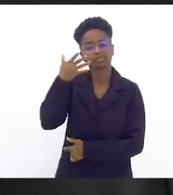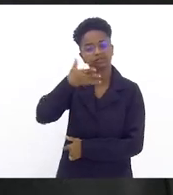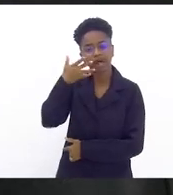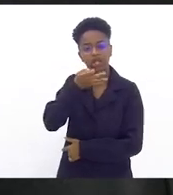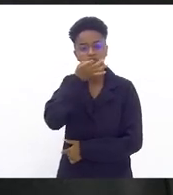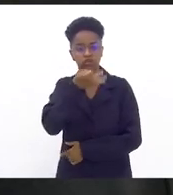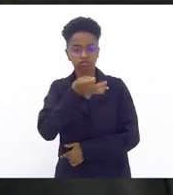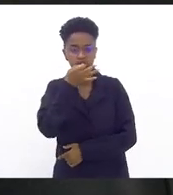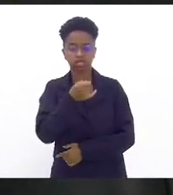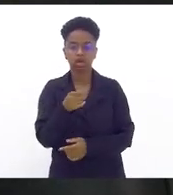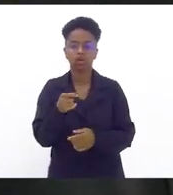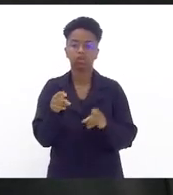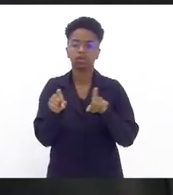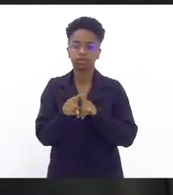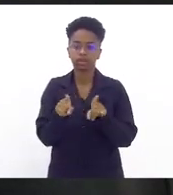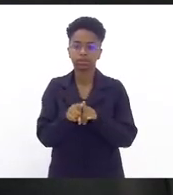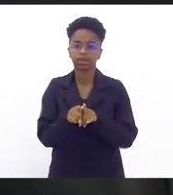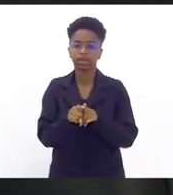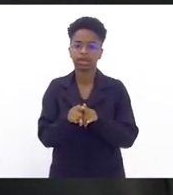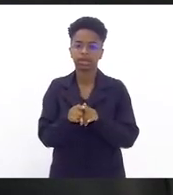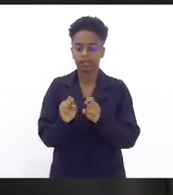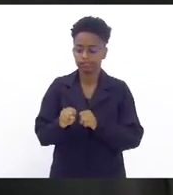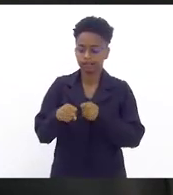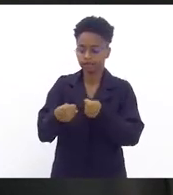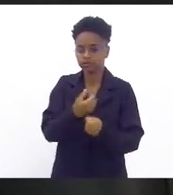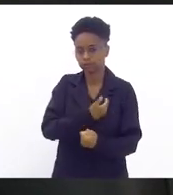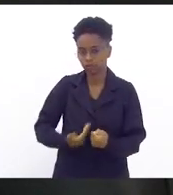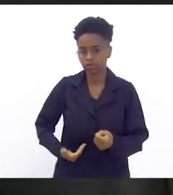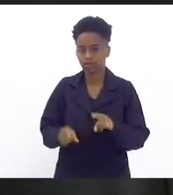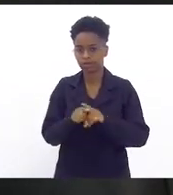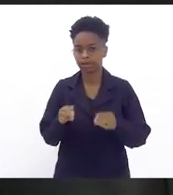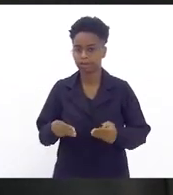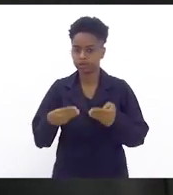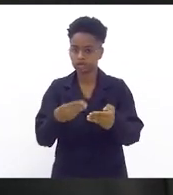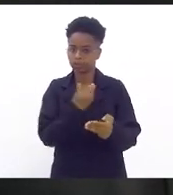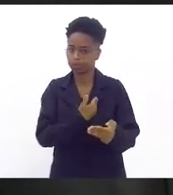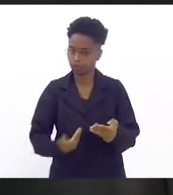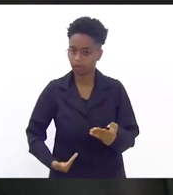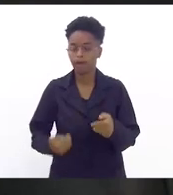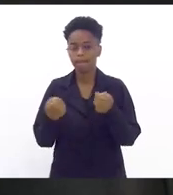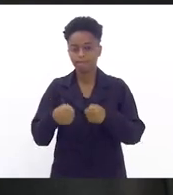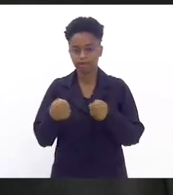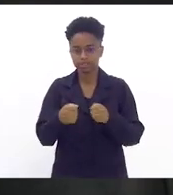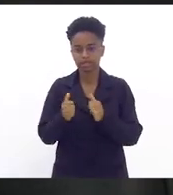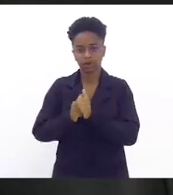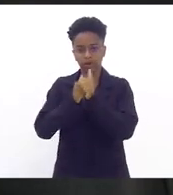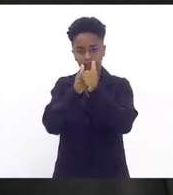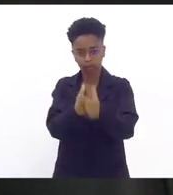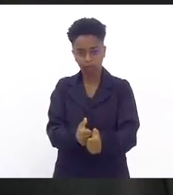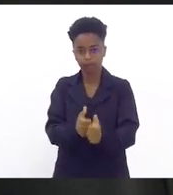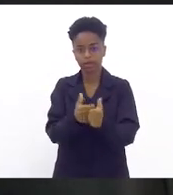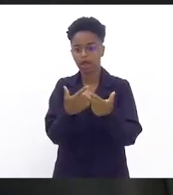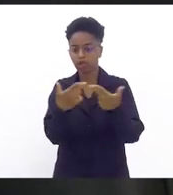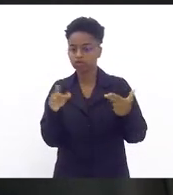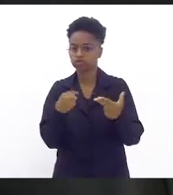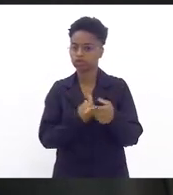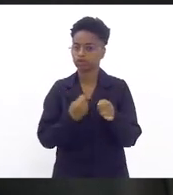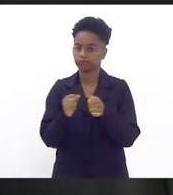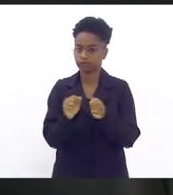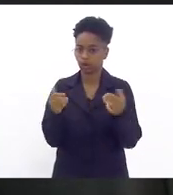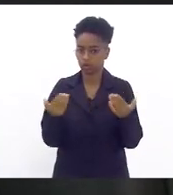sugestões também para defensoria e para o Ministério Público que precisam acompanhar o que a gente fez aqui